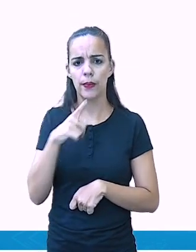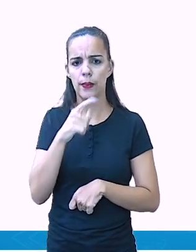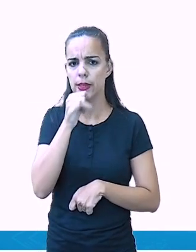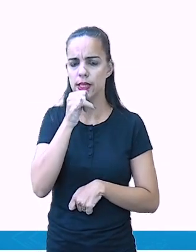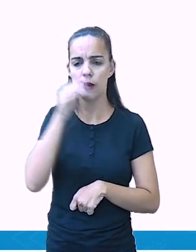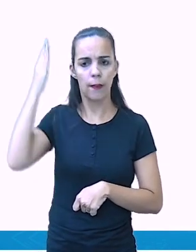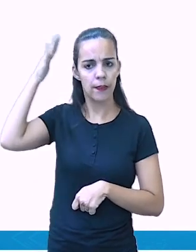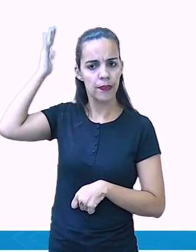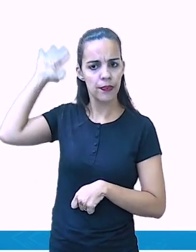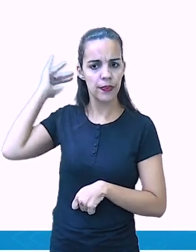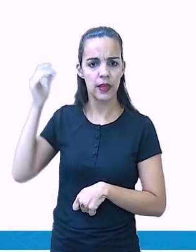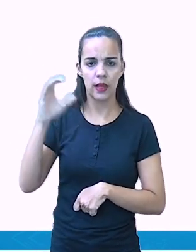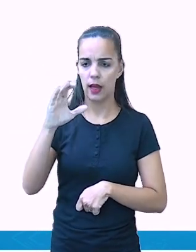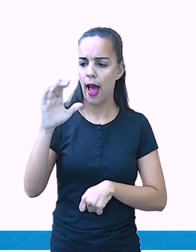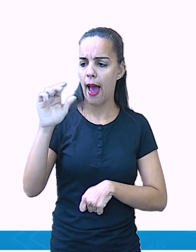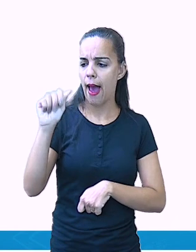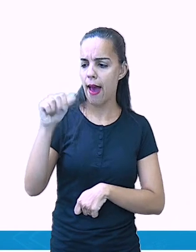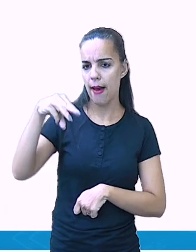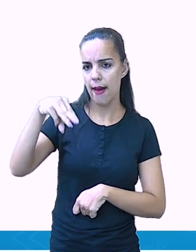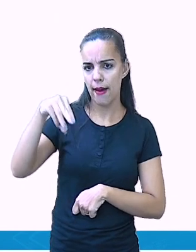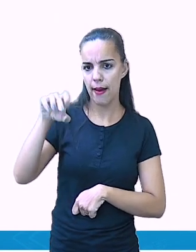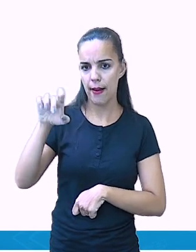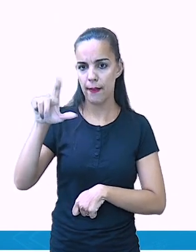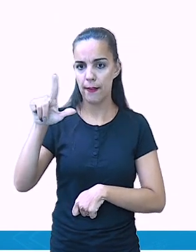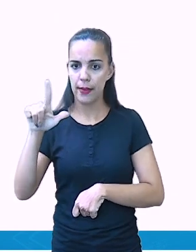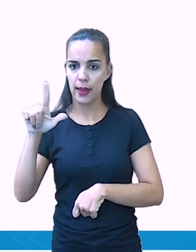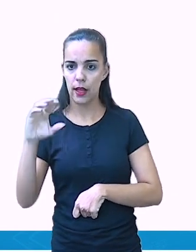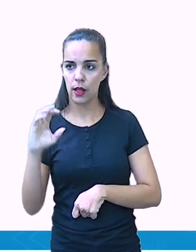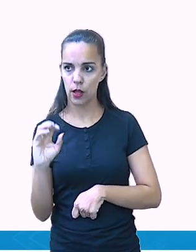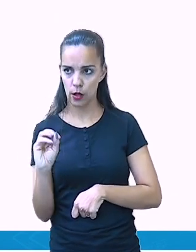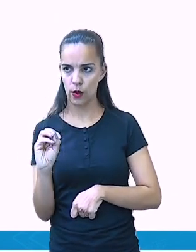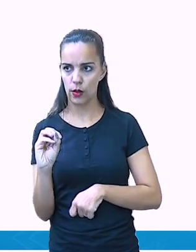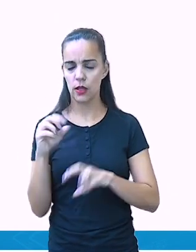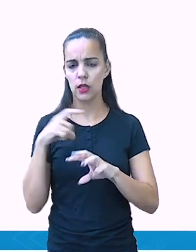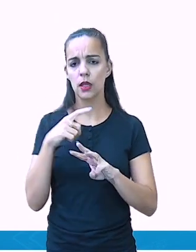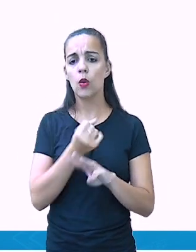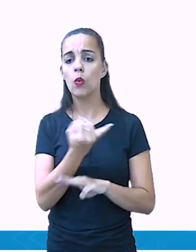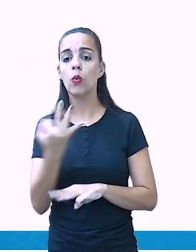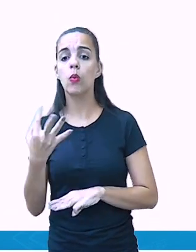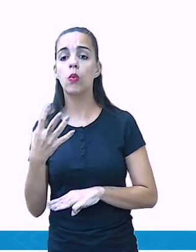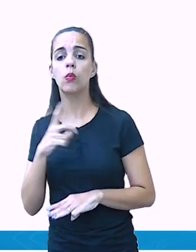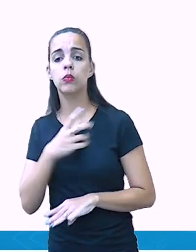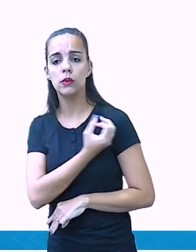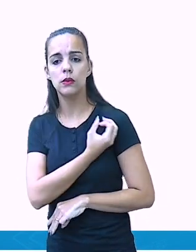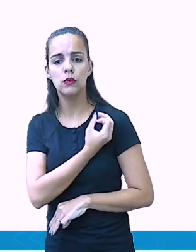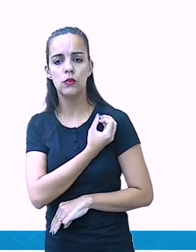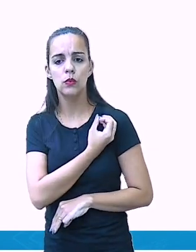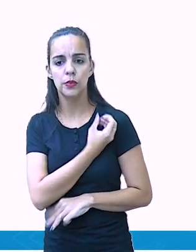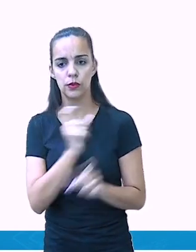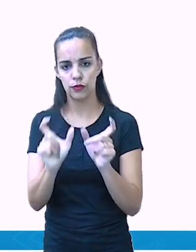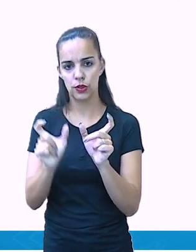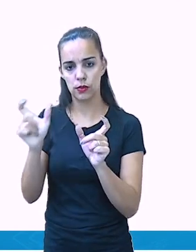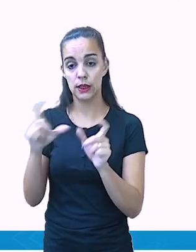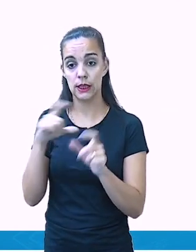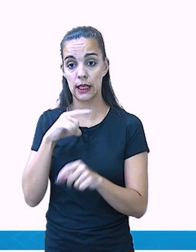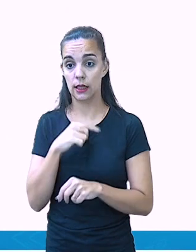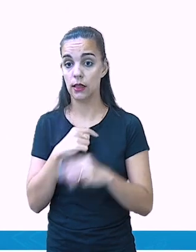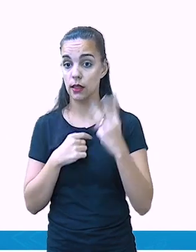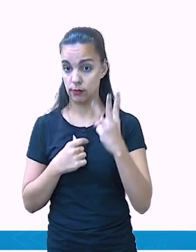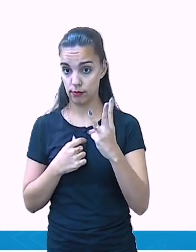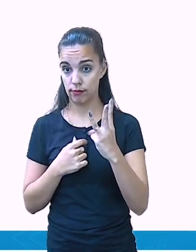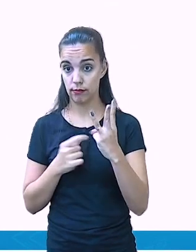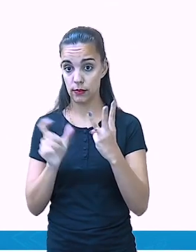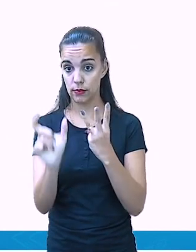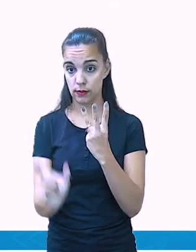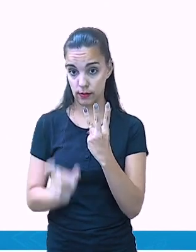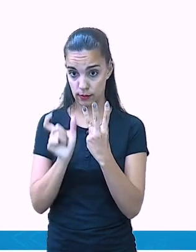camelo, camelo. Quantas sílabas tem? 3 sílabas. Uma palavra de 3 sílabas, qual o nome que a